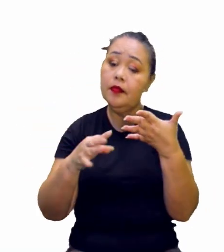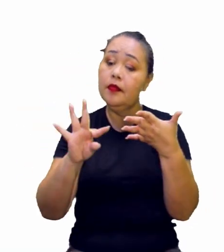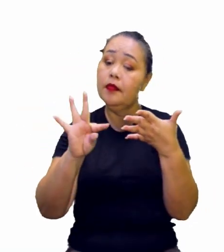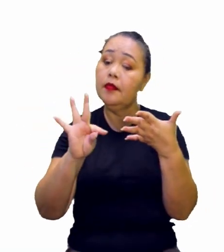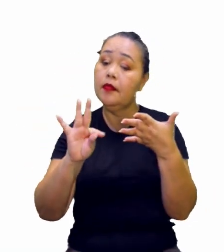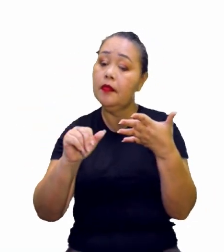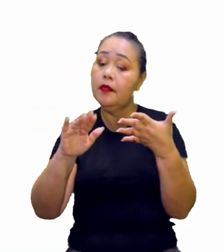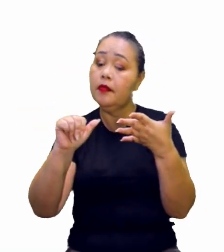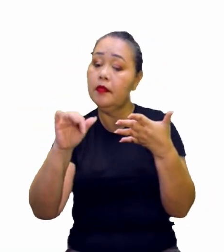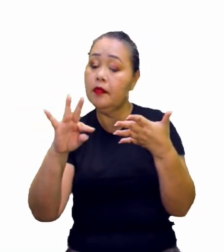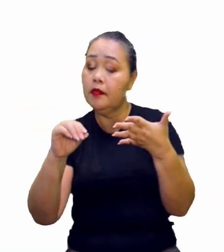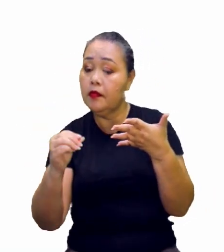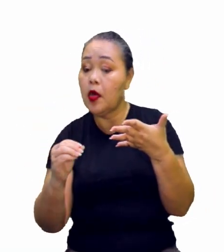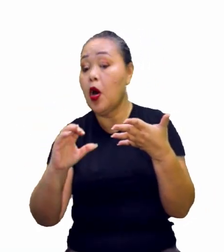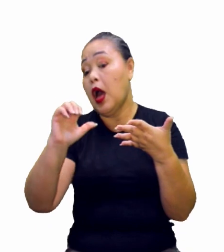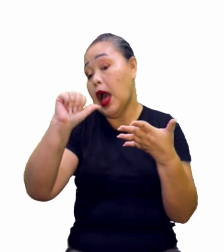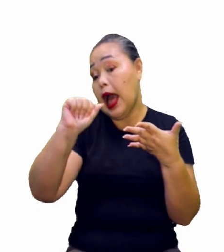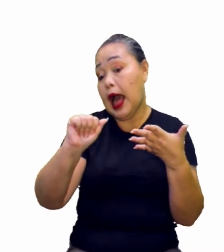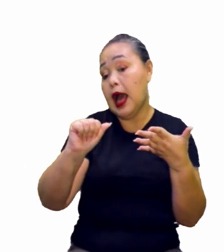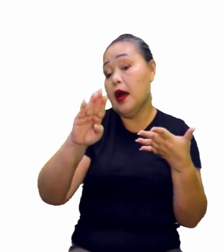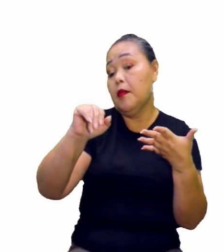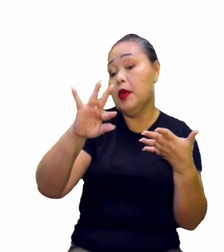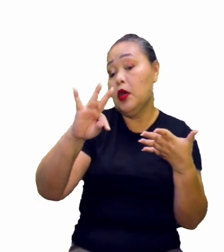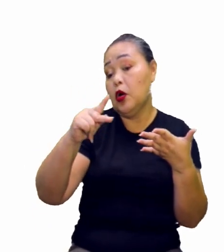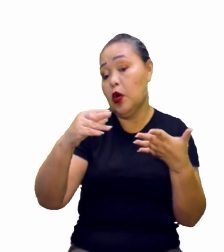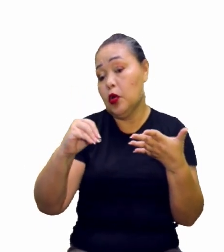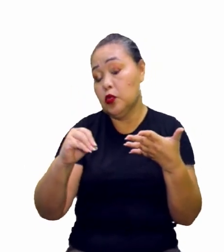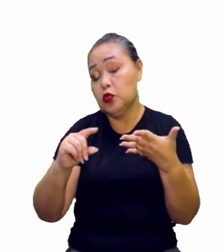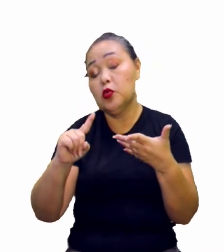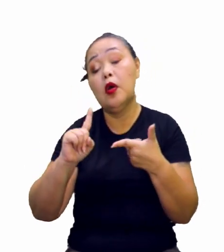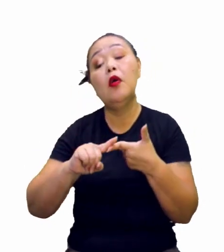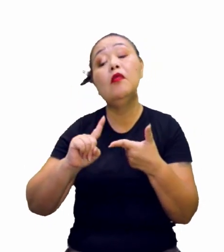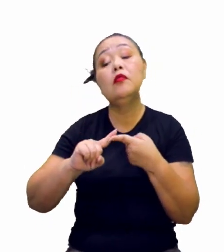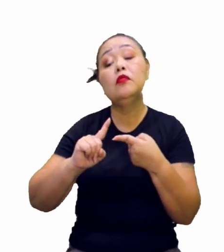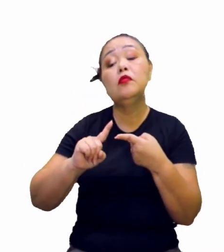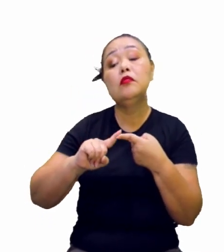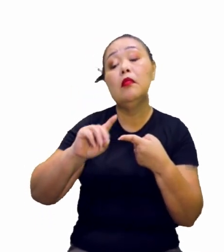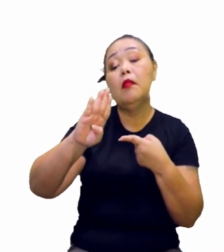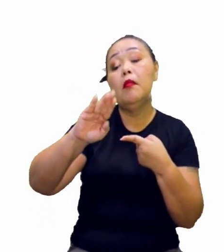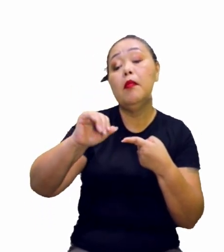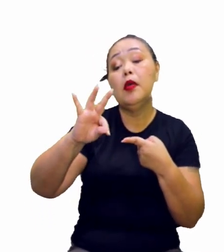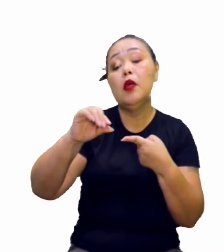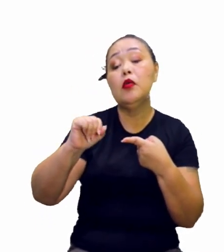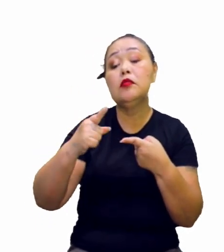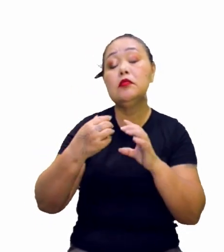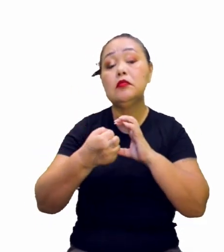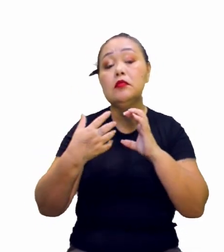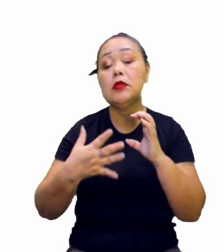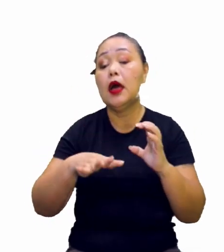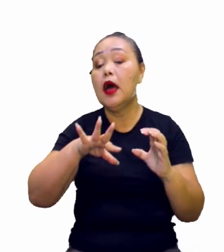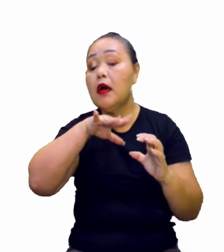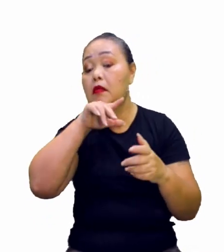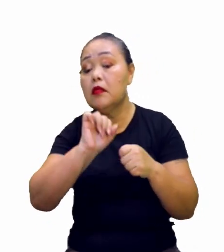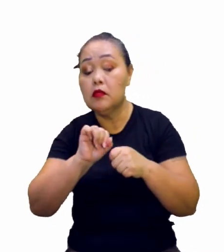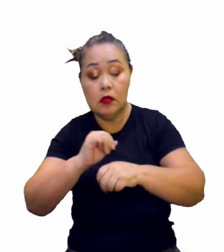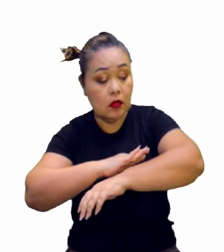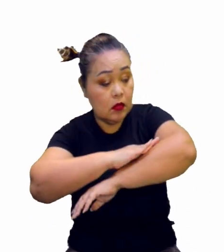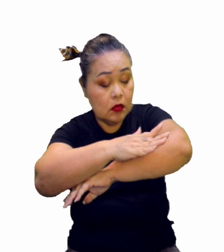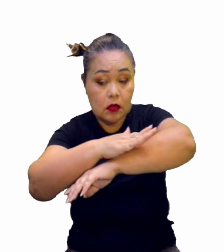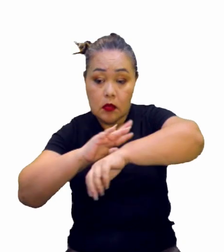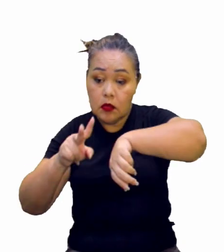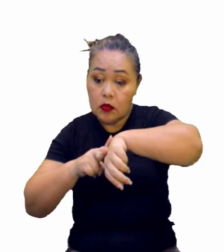fatores abióticos. Fatores bióticos, aí você destrincha animal, vegetal